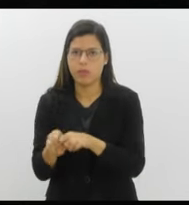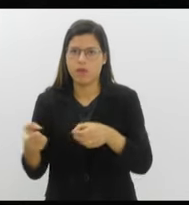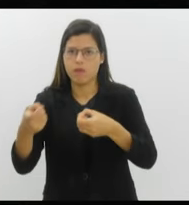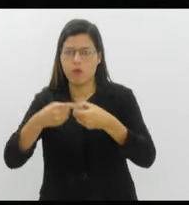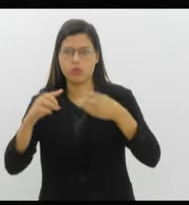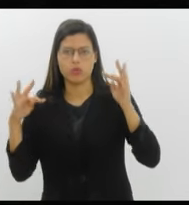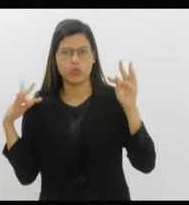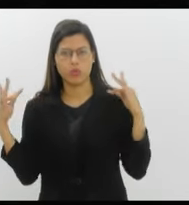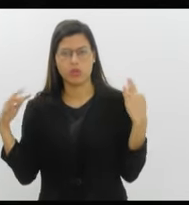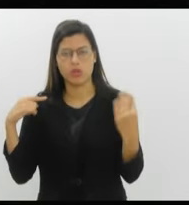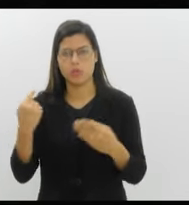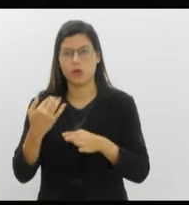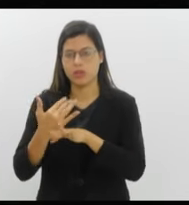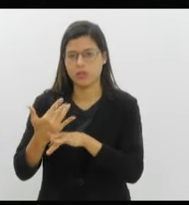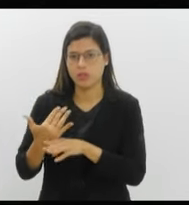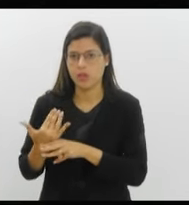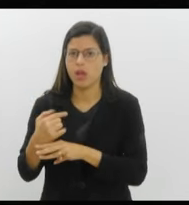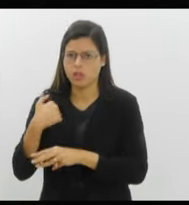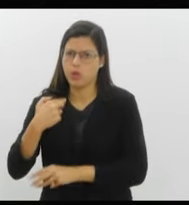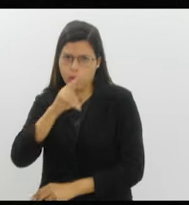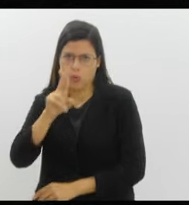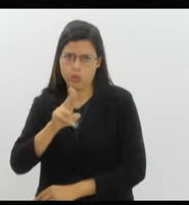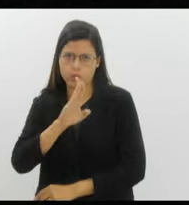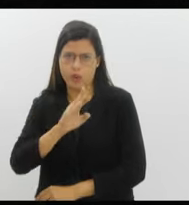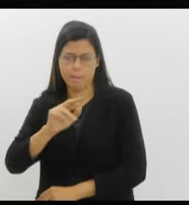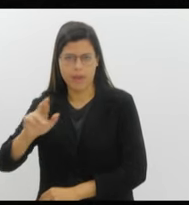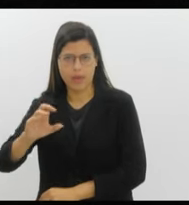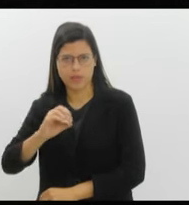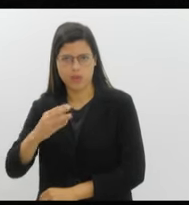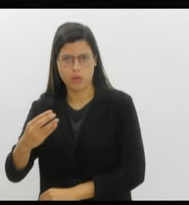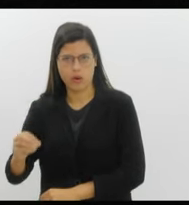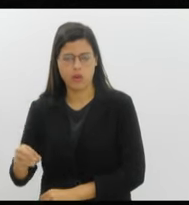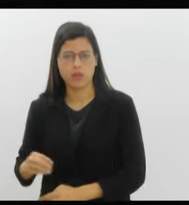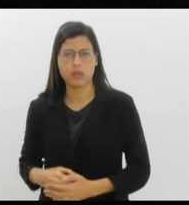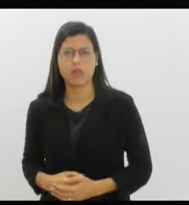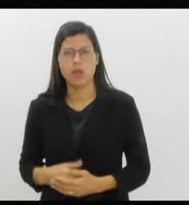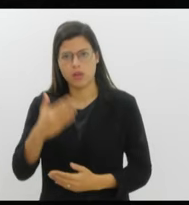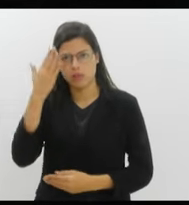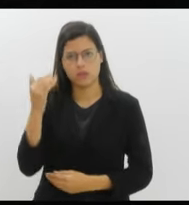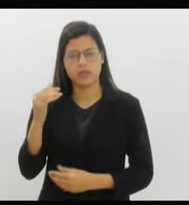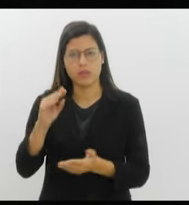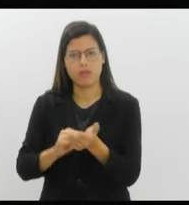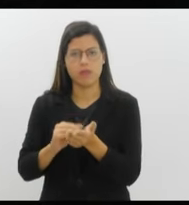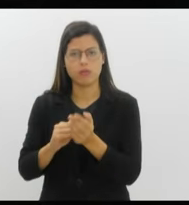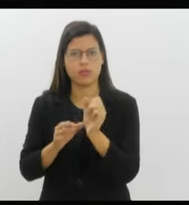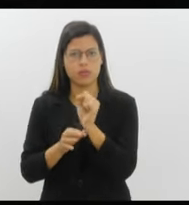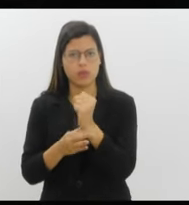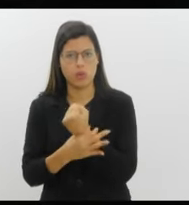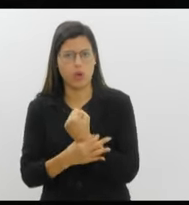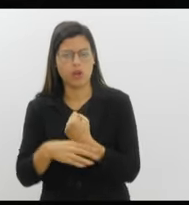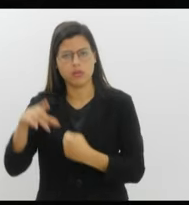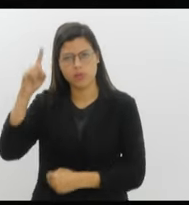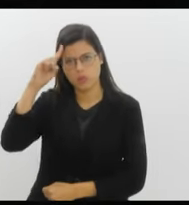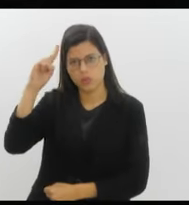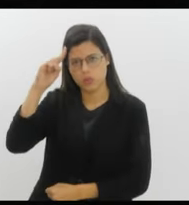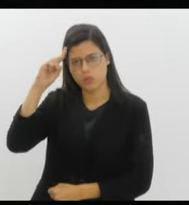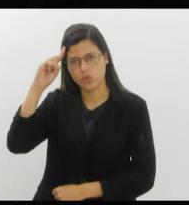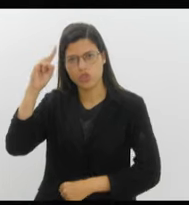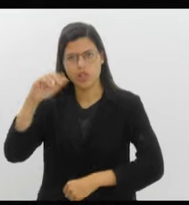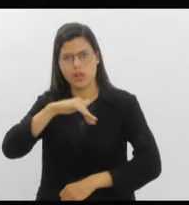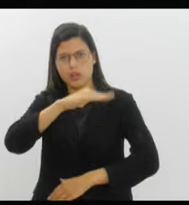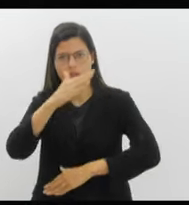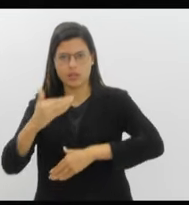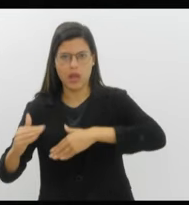cidade. Eu sou um usuário da BR-040. Eu sei a insegurança que a gente passa todos os dias descendo e subindo a